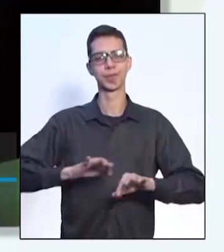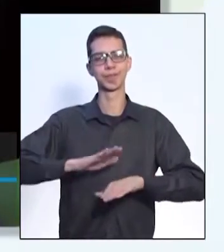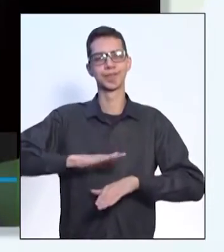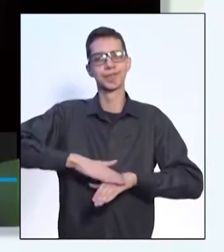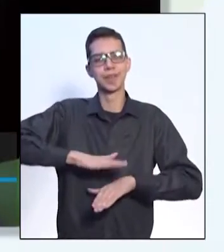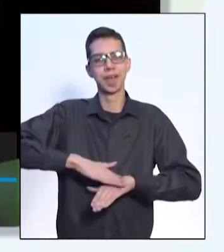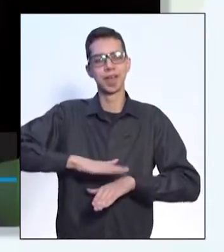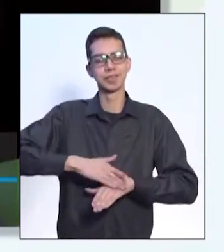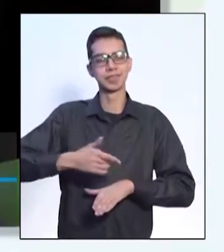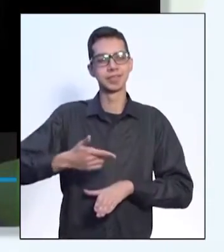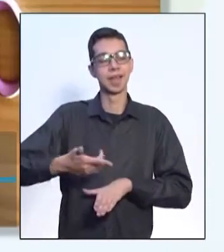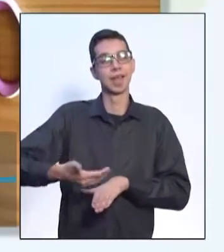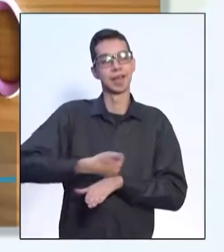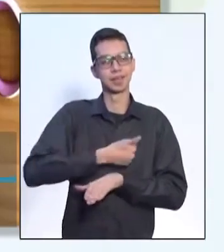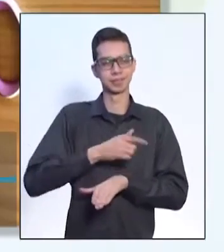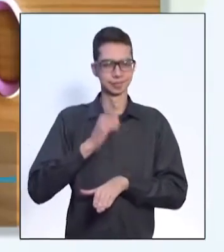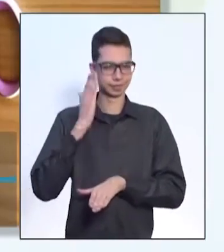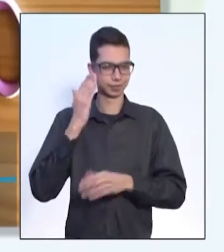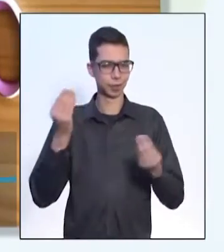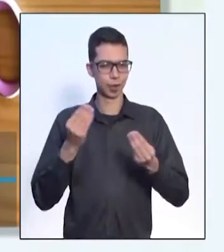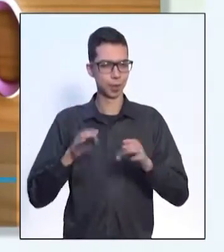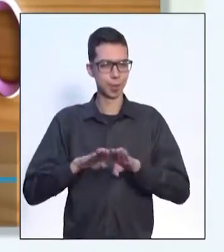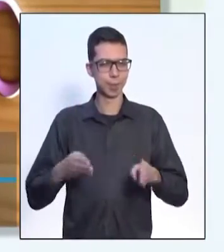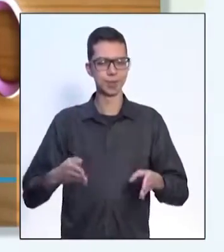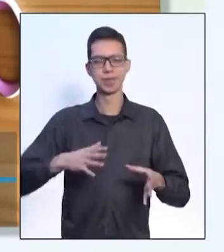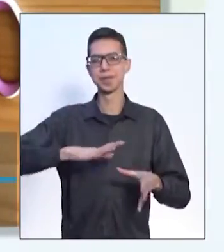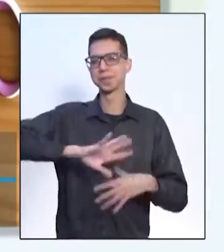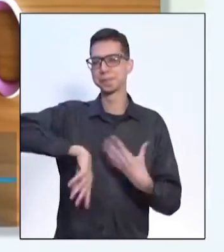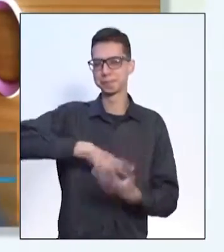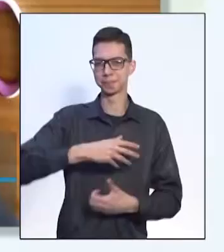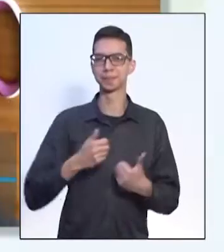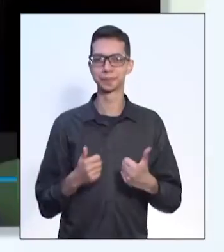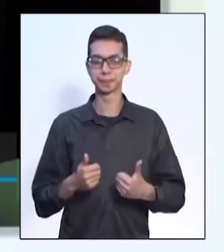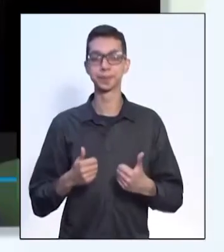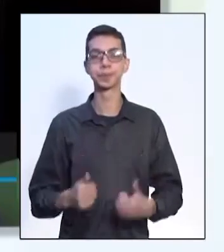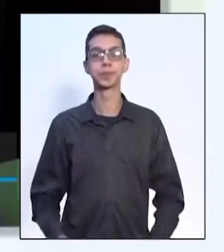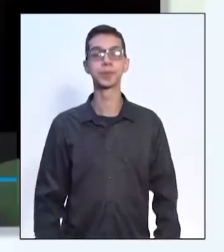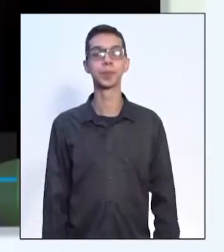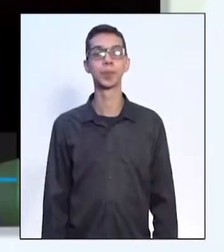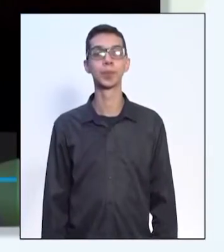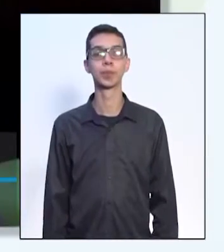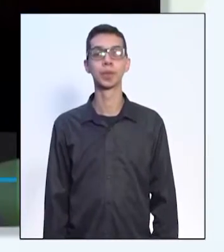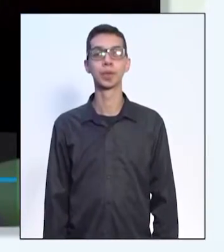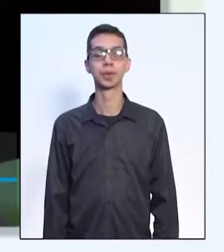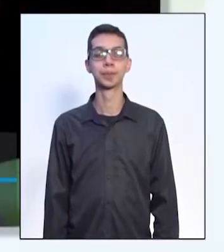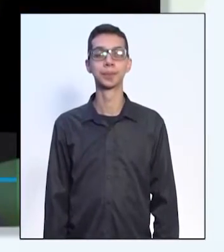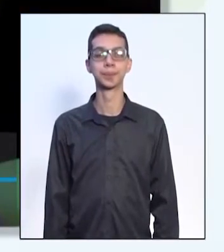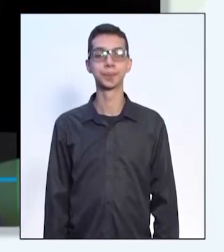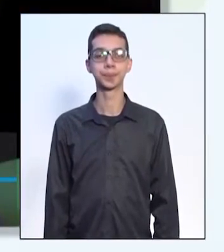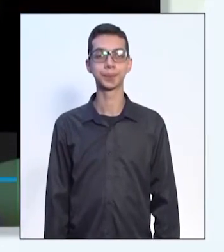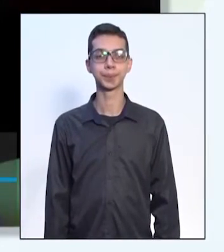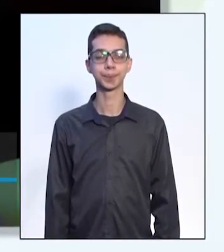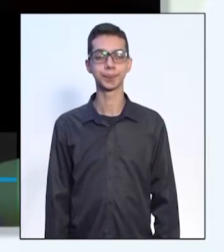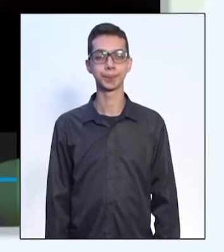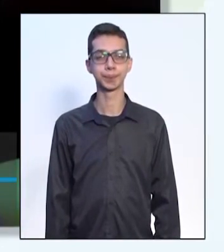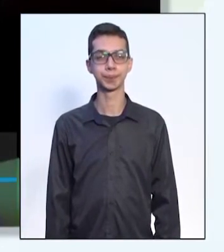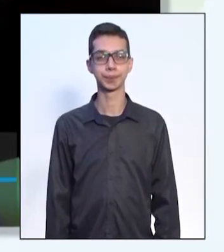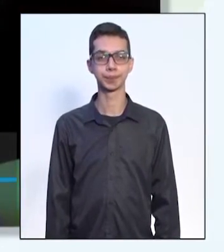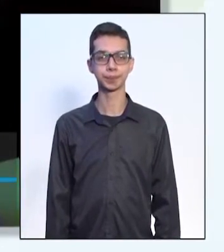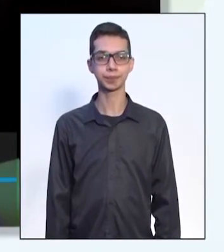é que fica aqui a mesa, né? Então, ó, vou grudar. Não está dando certo aqui. Deixa eu